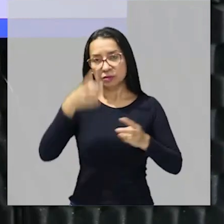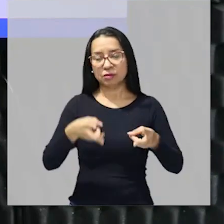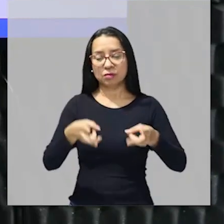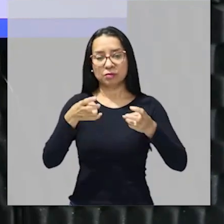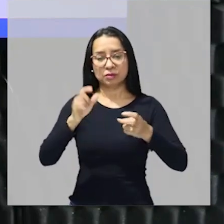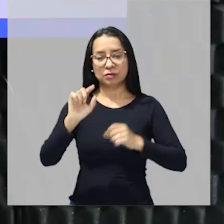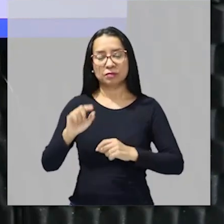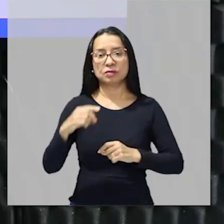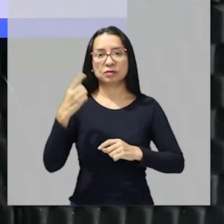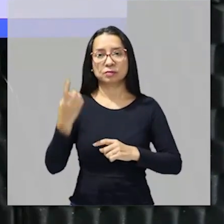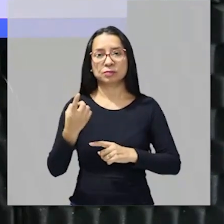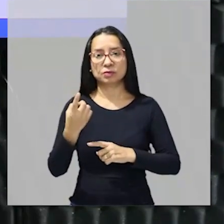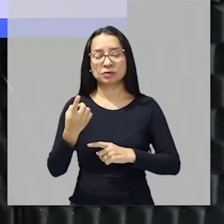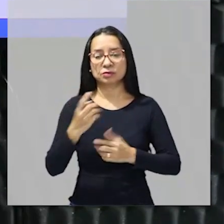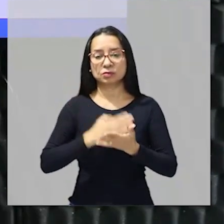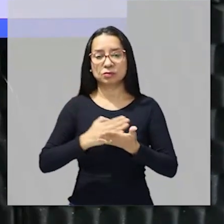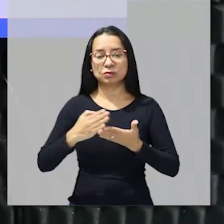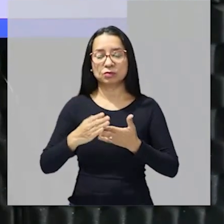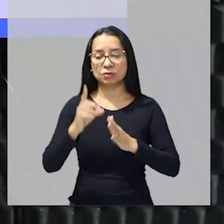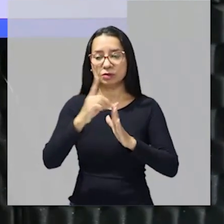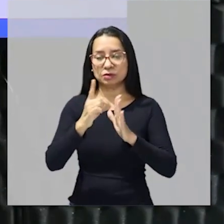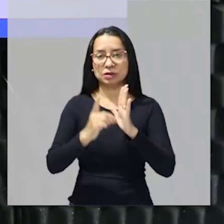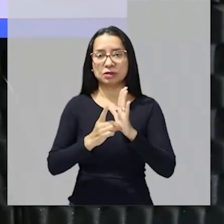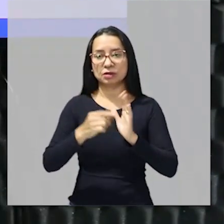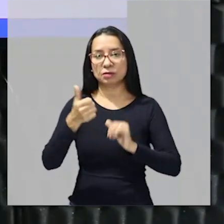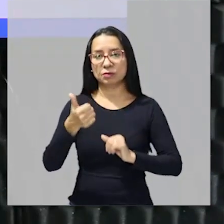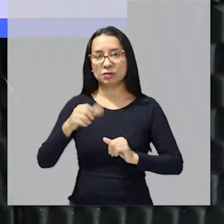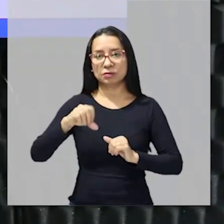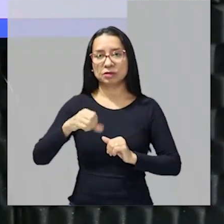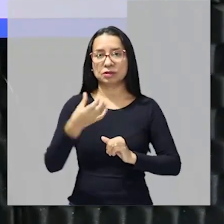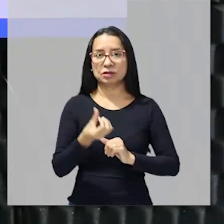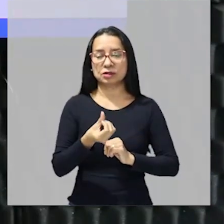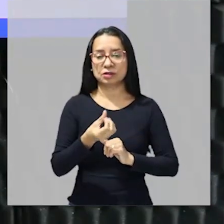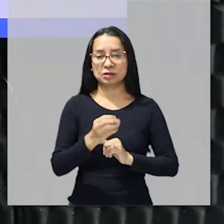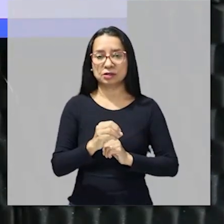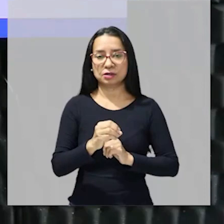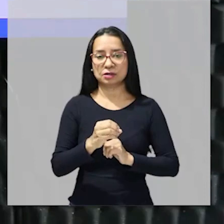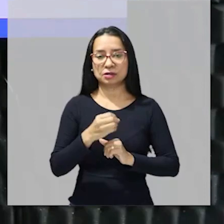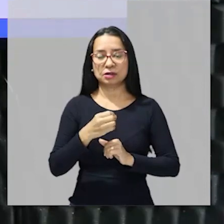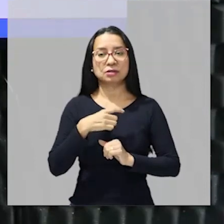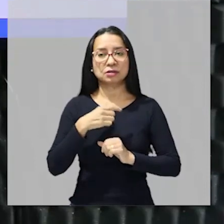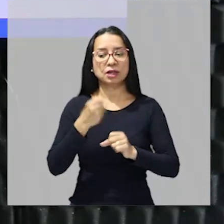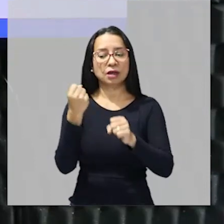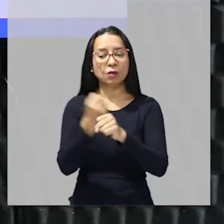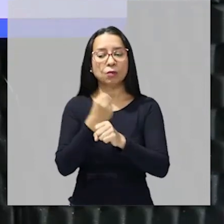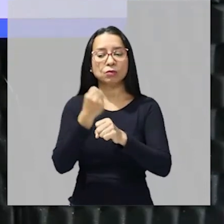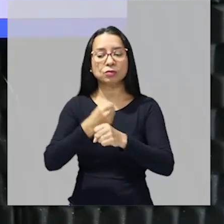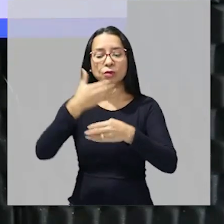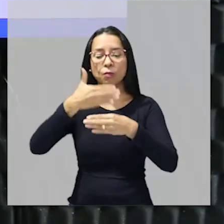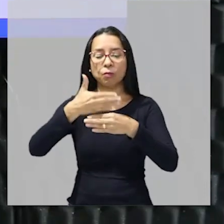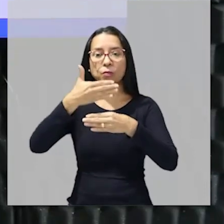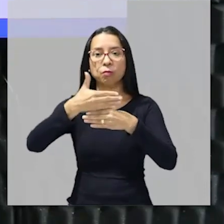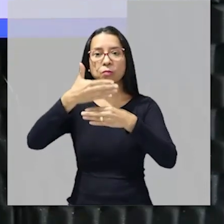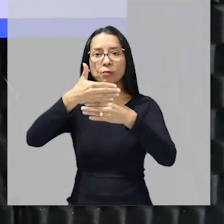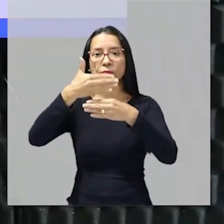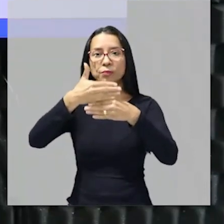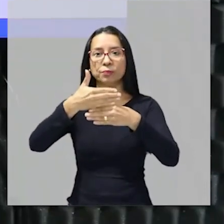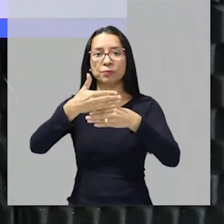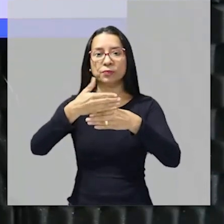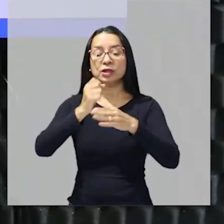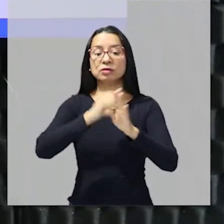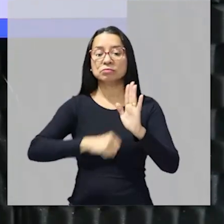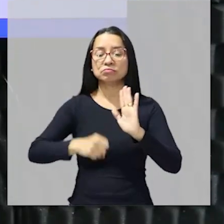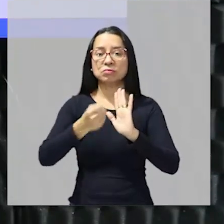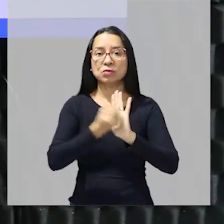mais tarde, no começo da década de 1960, nós teremos inclusive a construção do Muro de Berlim, que